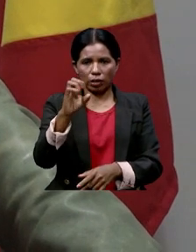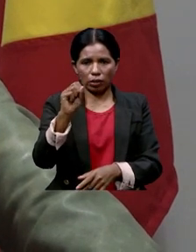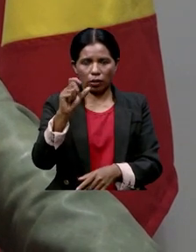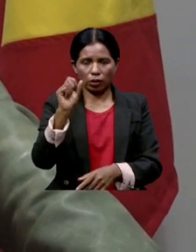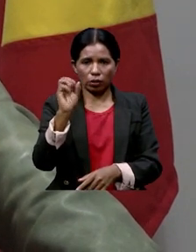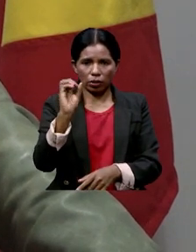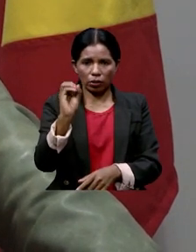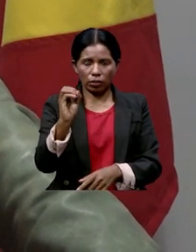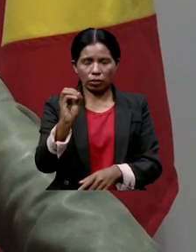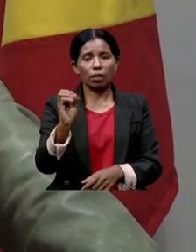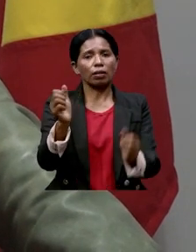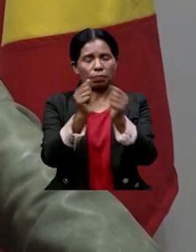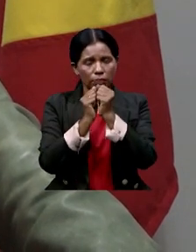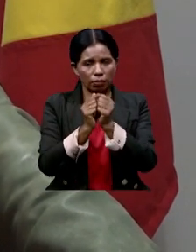com